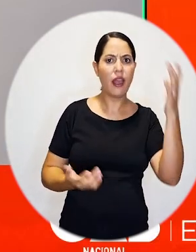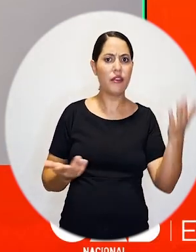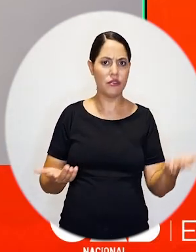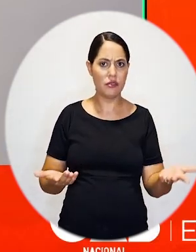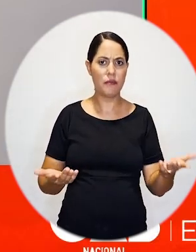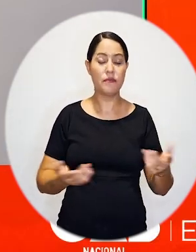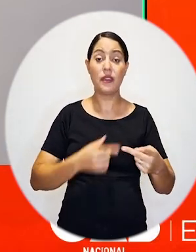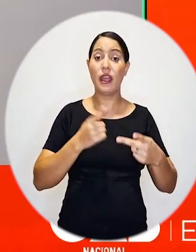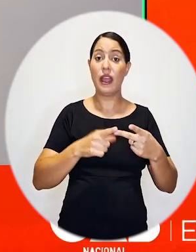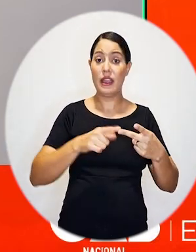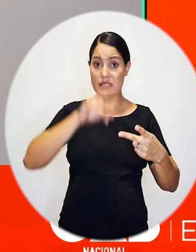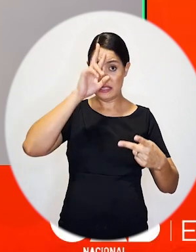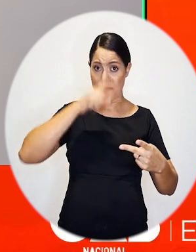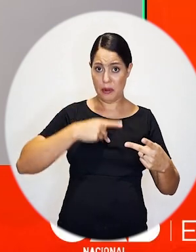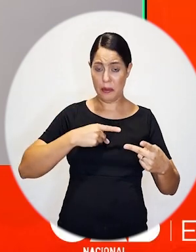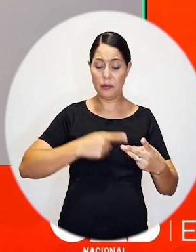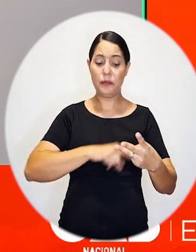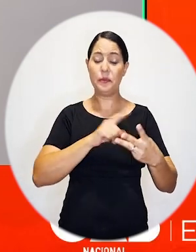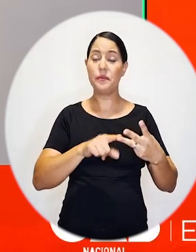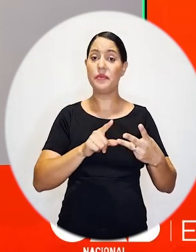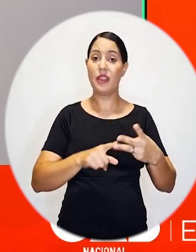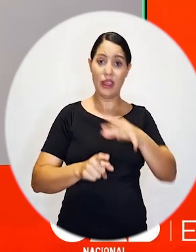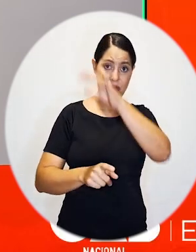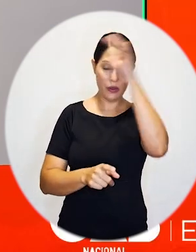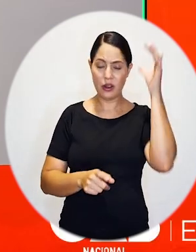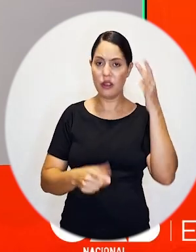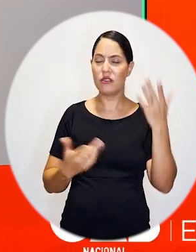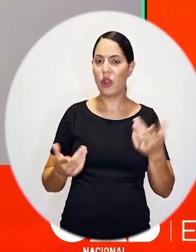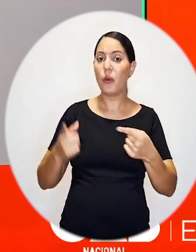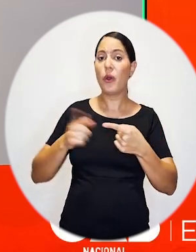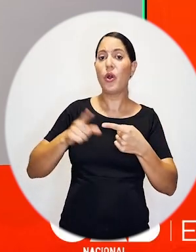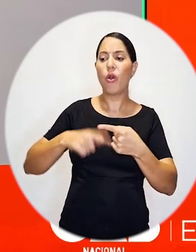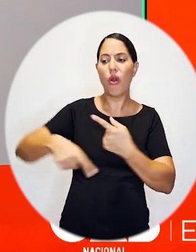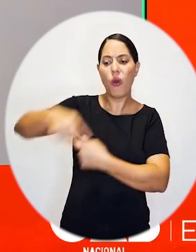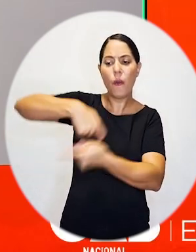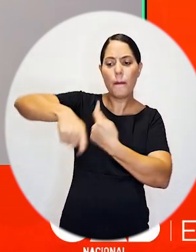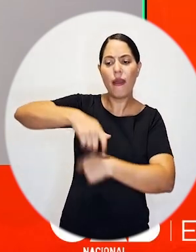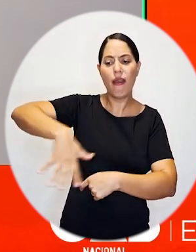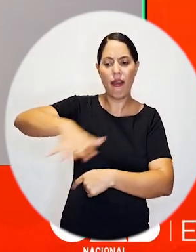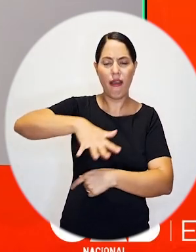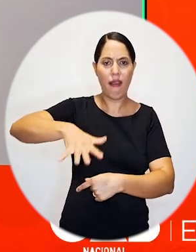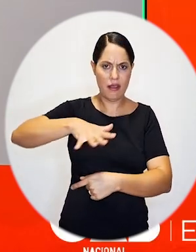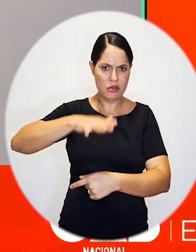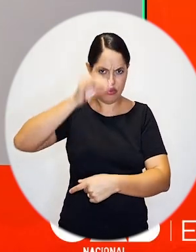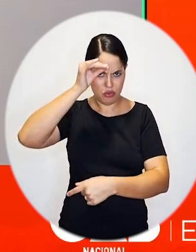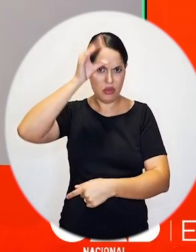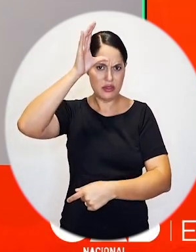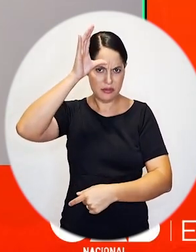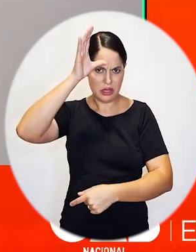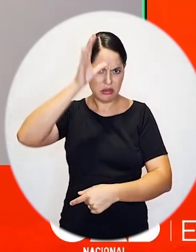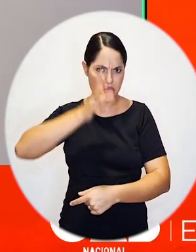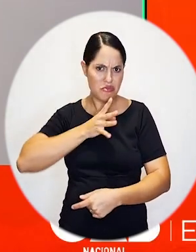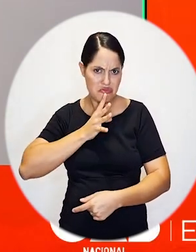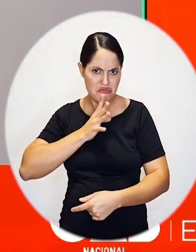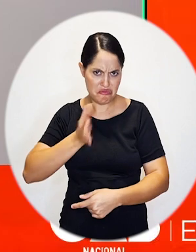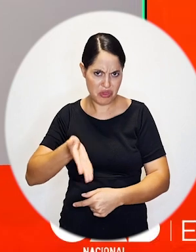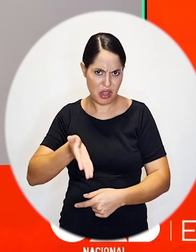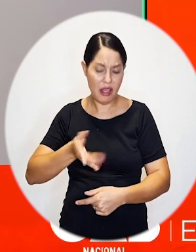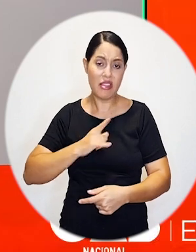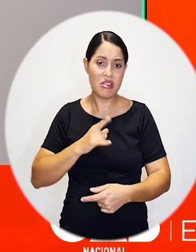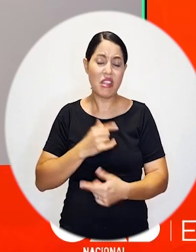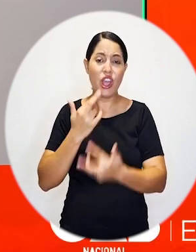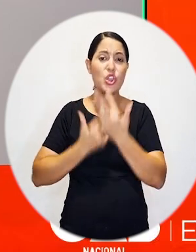gente conhece o mercado e a gente entende quais são as oportunidades, e não necessariamente as oportunidades são